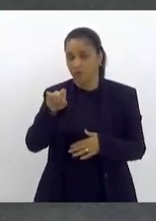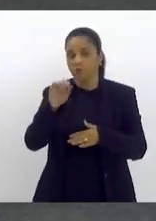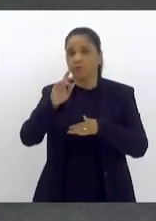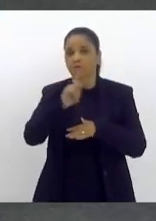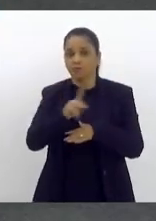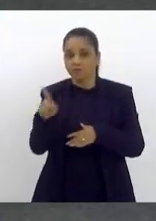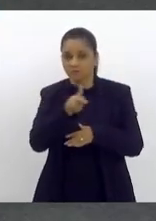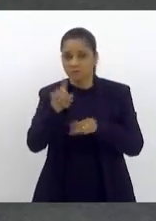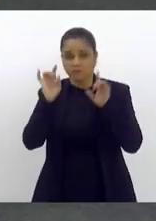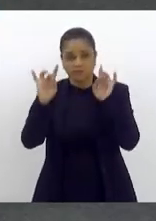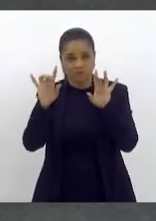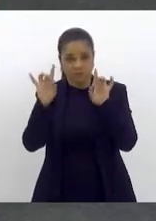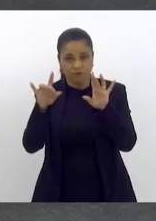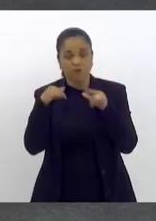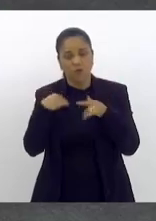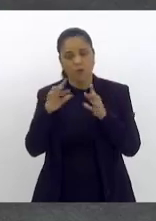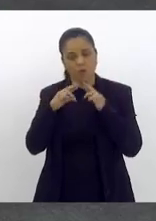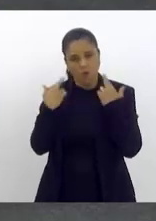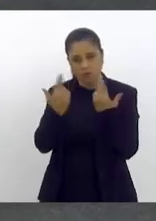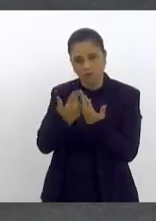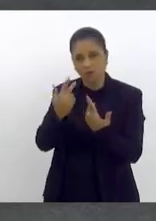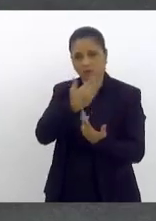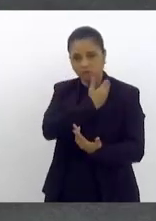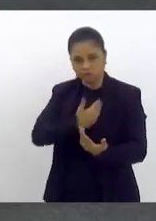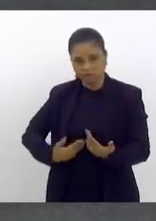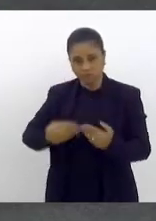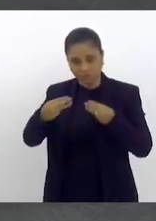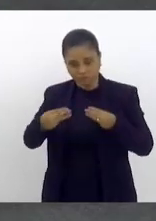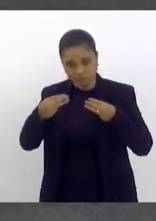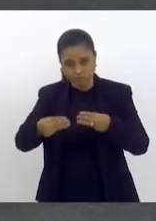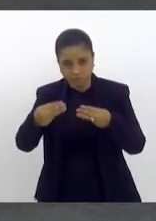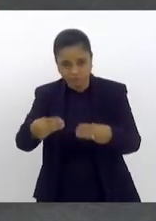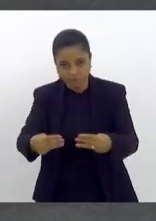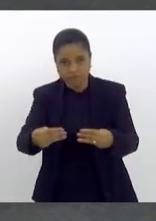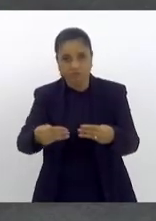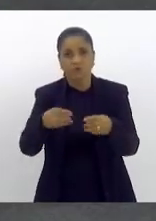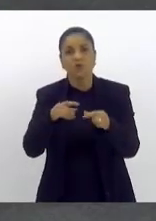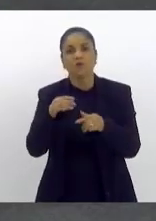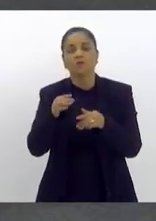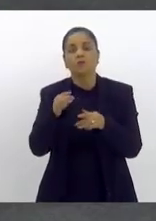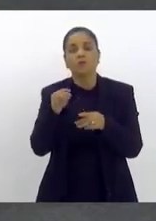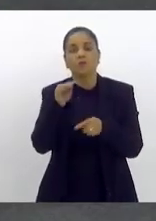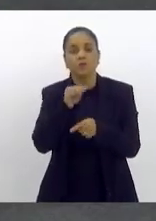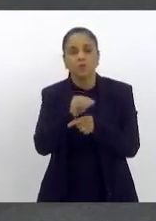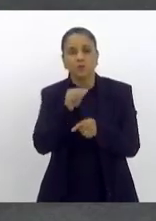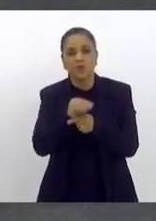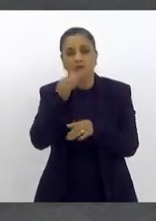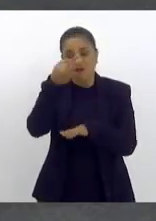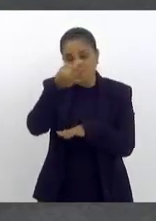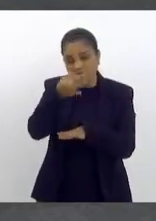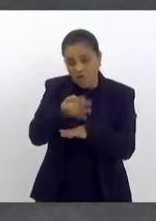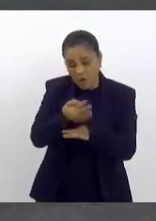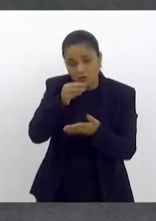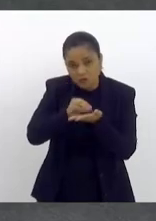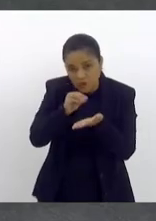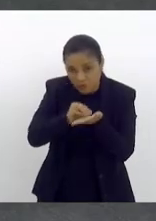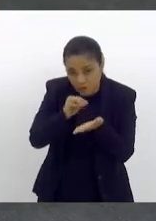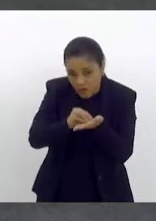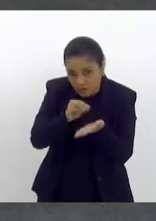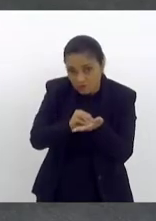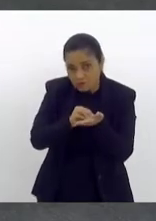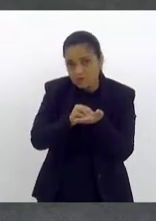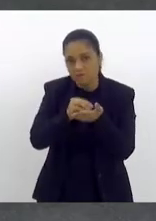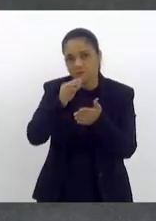acabei de vir de uma reunião com o Ministério Público para tratar do problema das faltas de profissionais nas escolas. Ano passado foi um ano